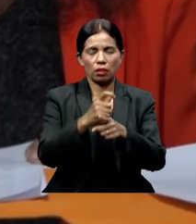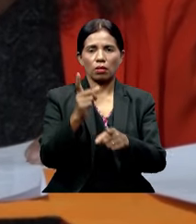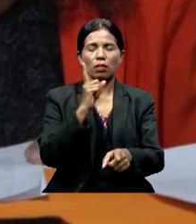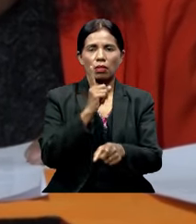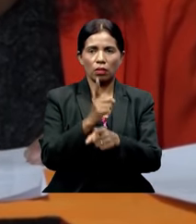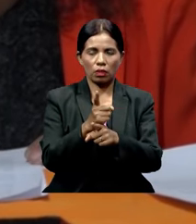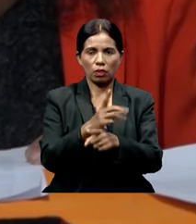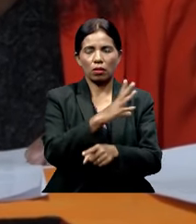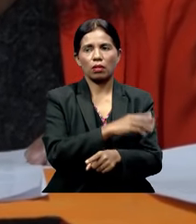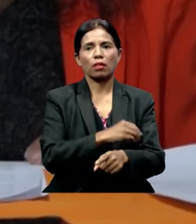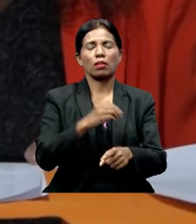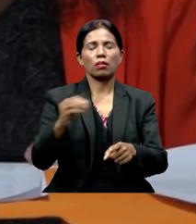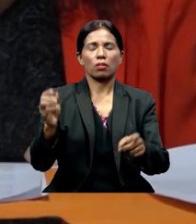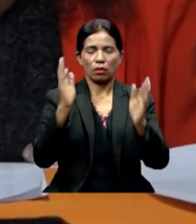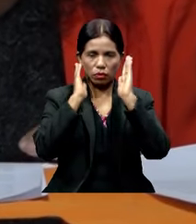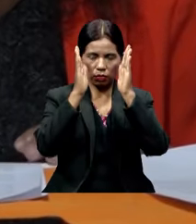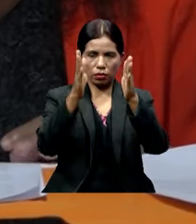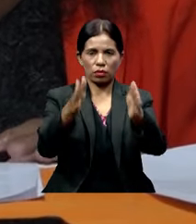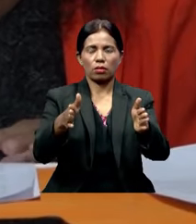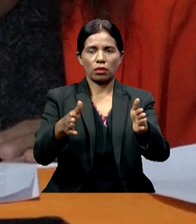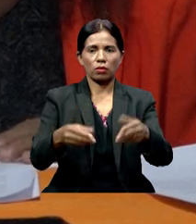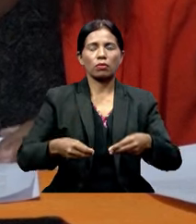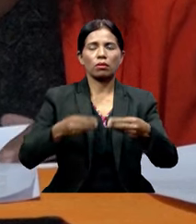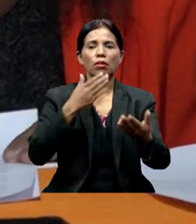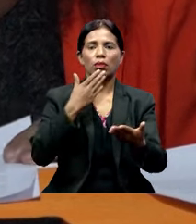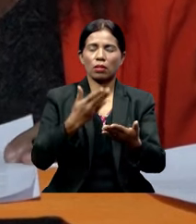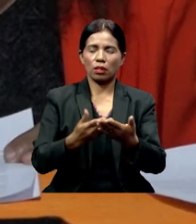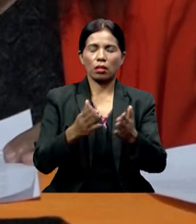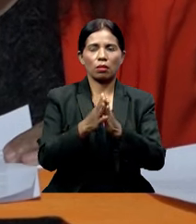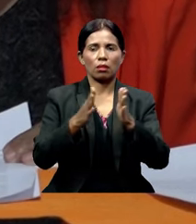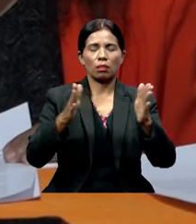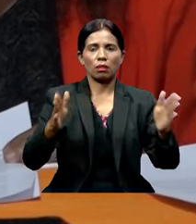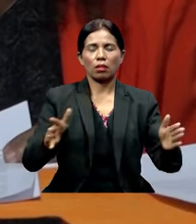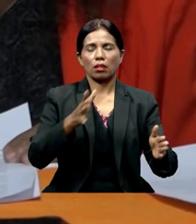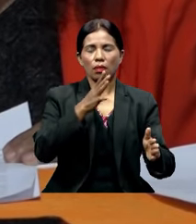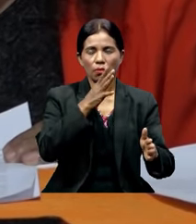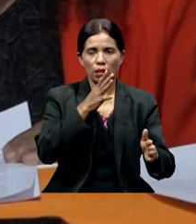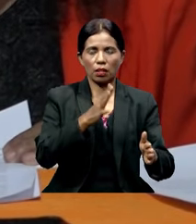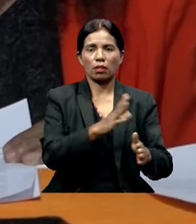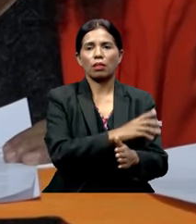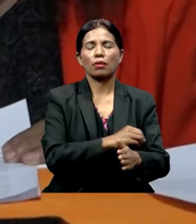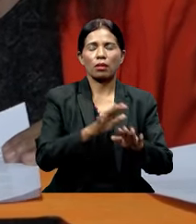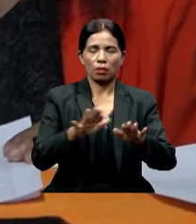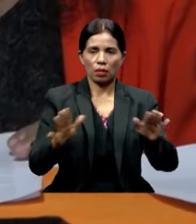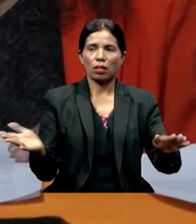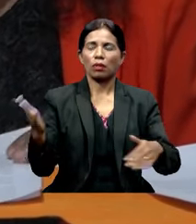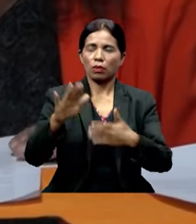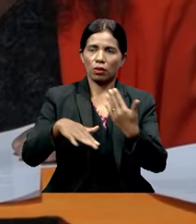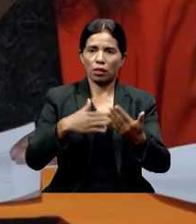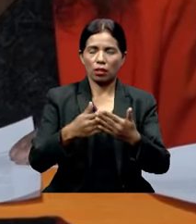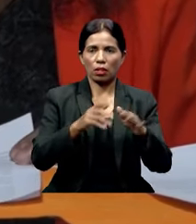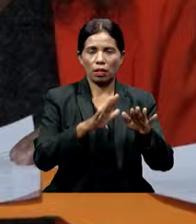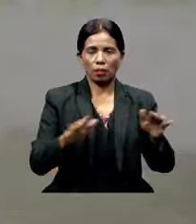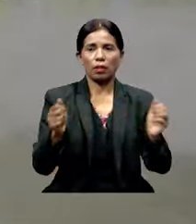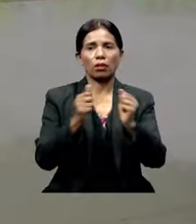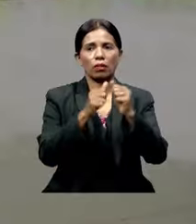no mos alvo claro no fo vantagem bot ba inan no labarik sira no mos labarik ho